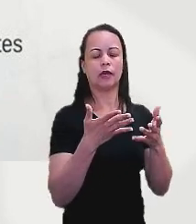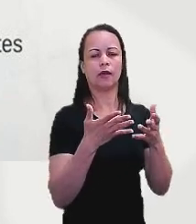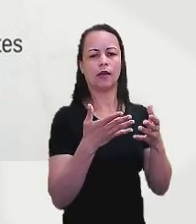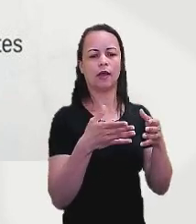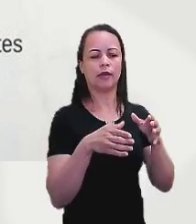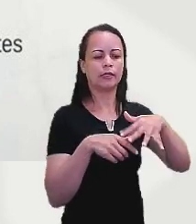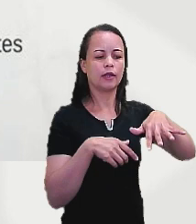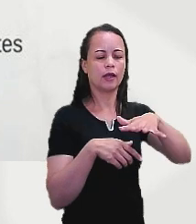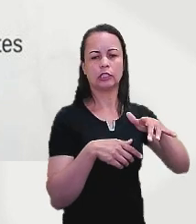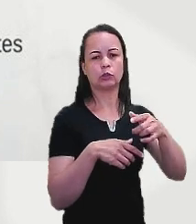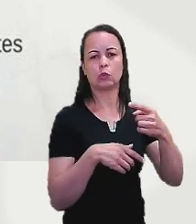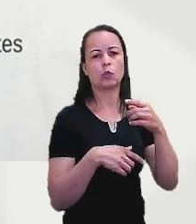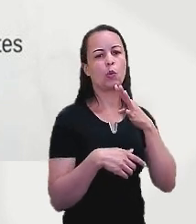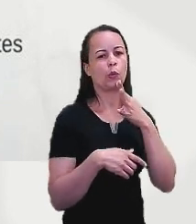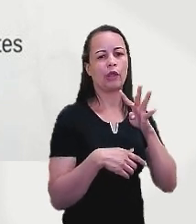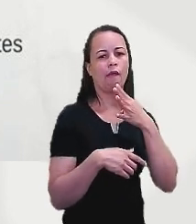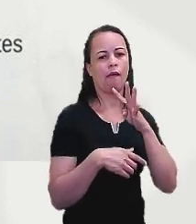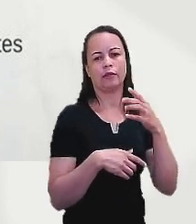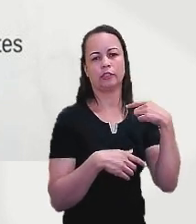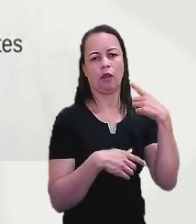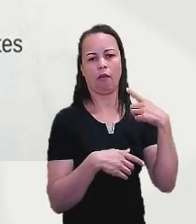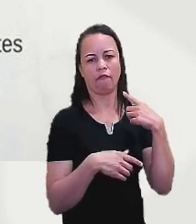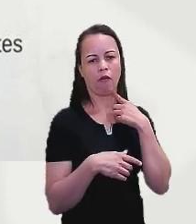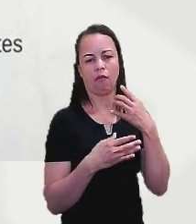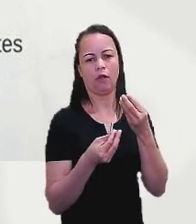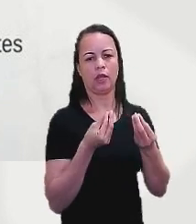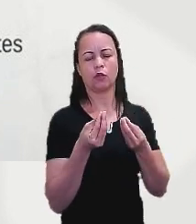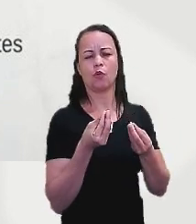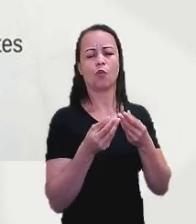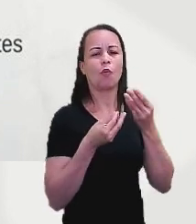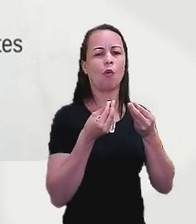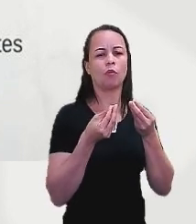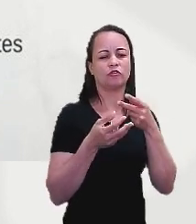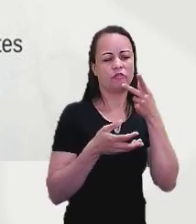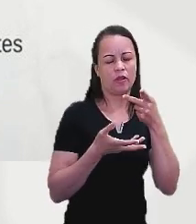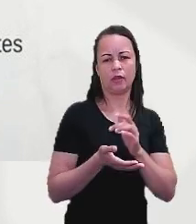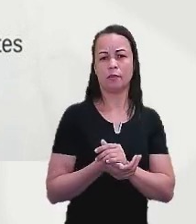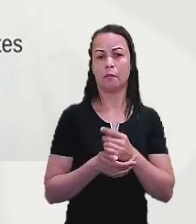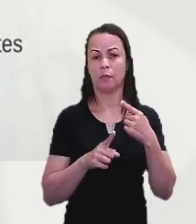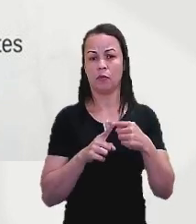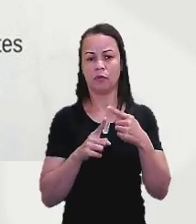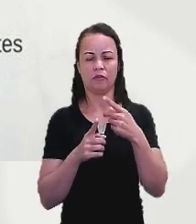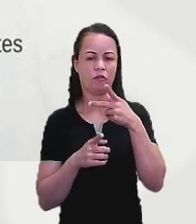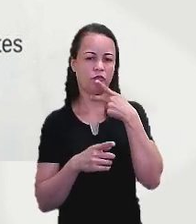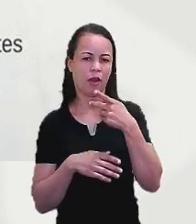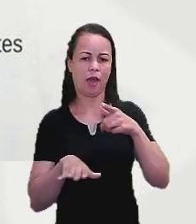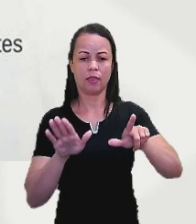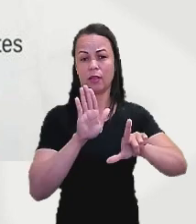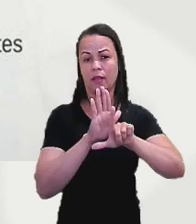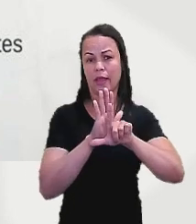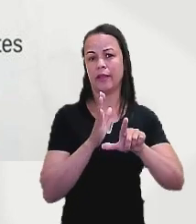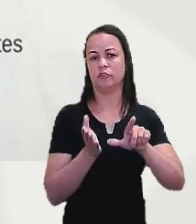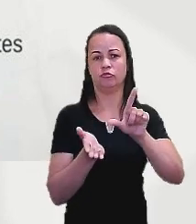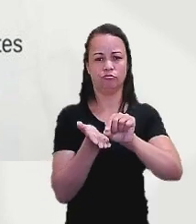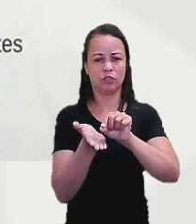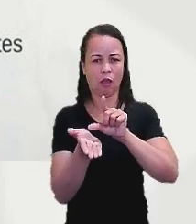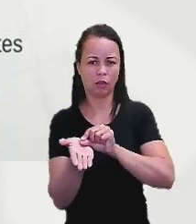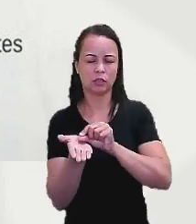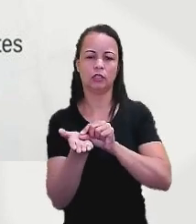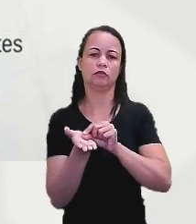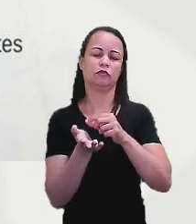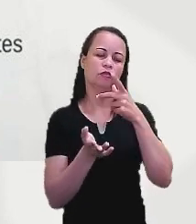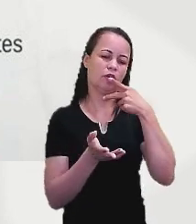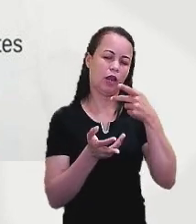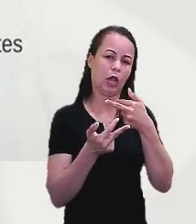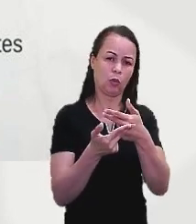sem entender o que ele está falando. Não é porque eles vão falar de leis, de artigos, vão citar coisas que você não